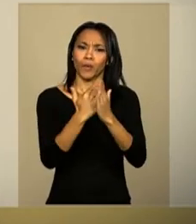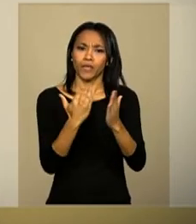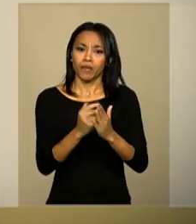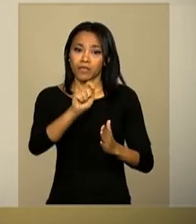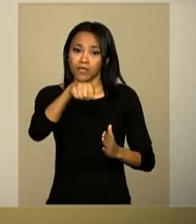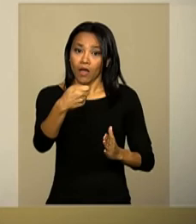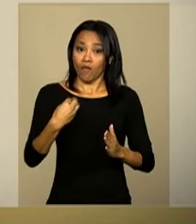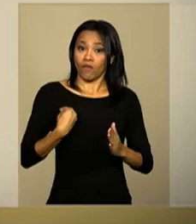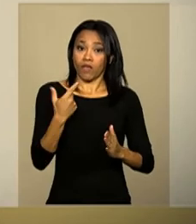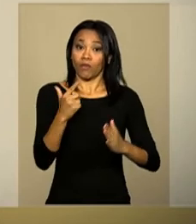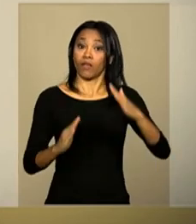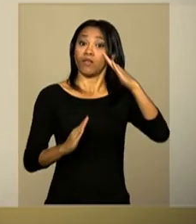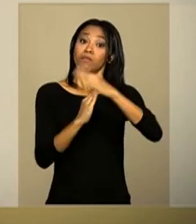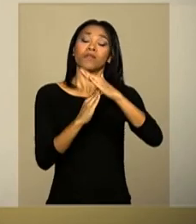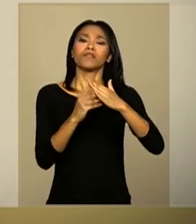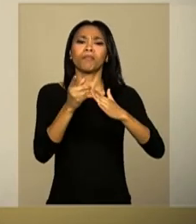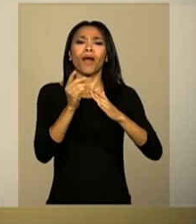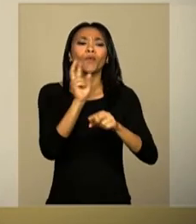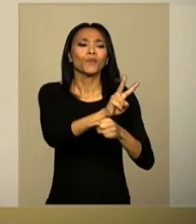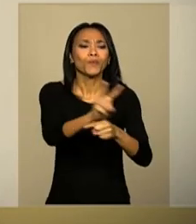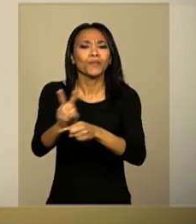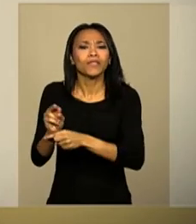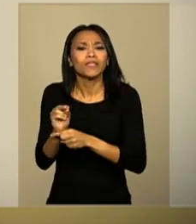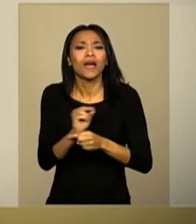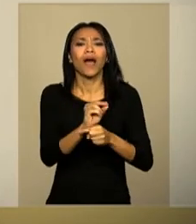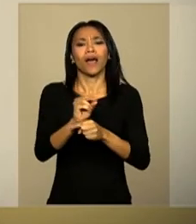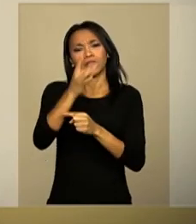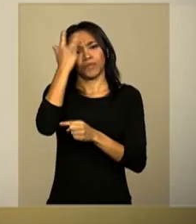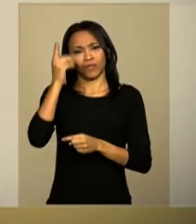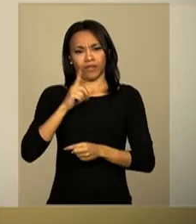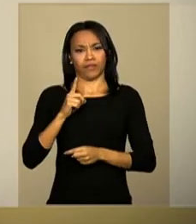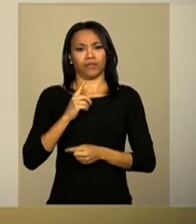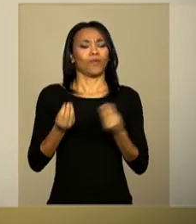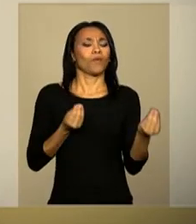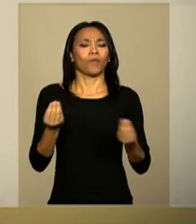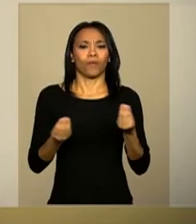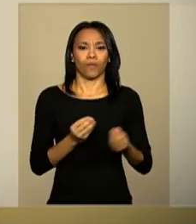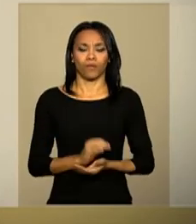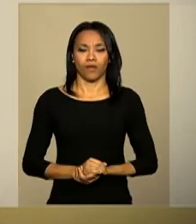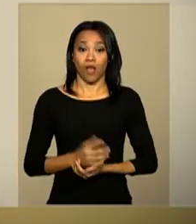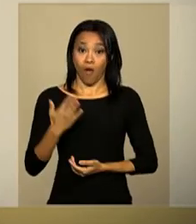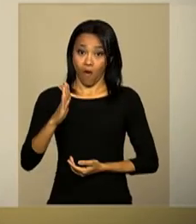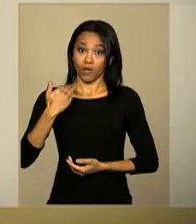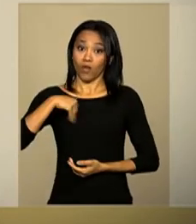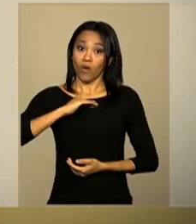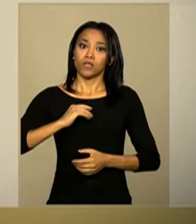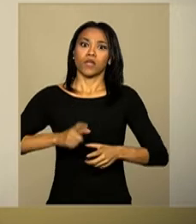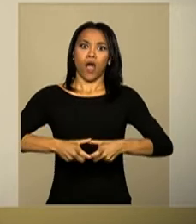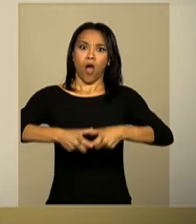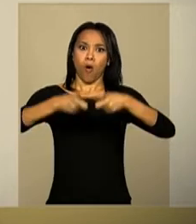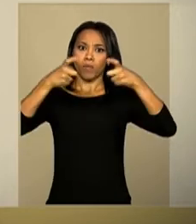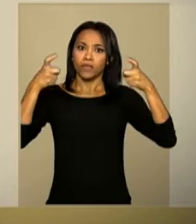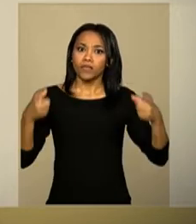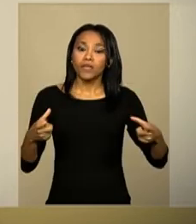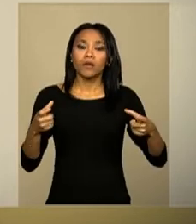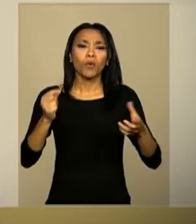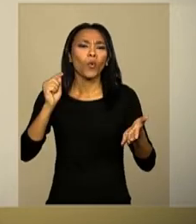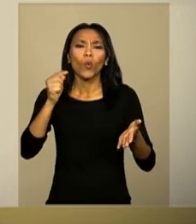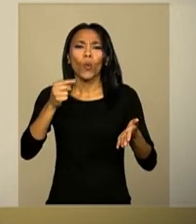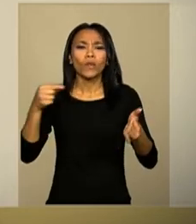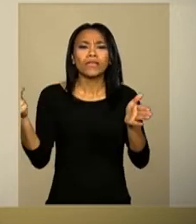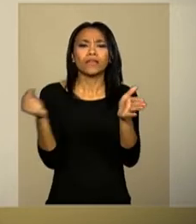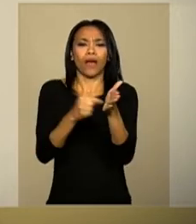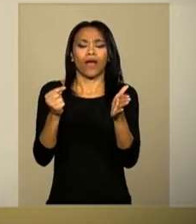limite está fazendo para cuidar da saúde dessas pessoas olha Max nós estamos aumentando o número de testes em